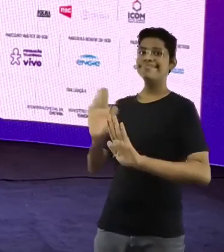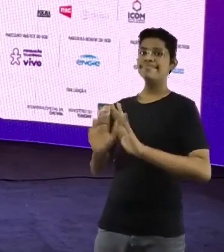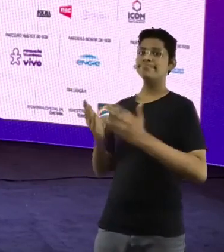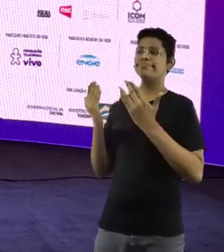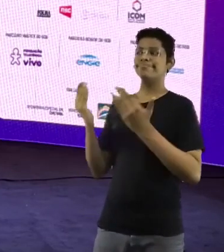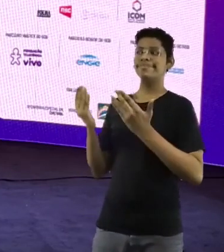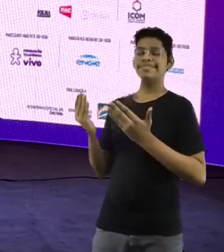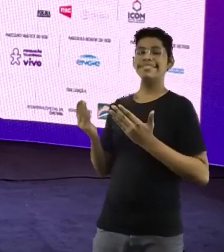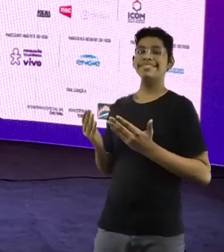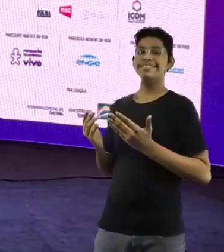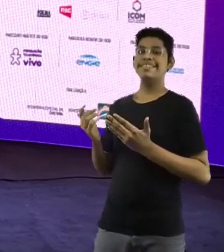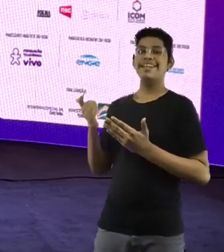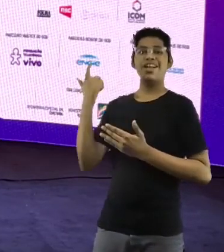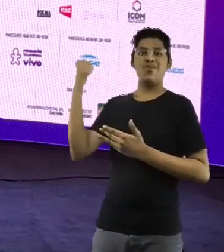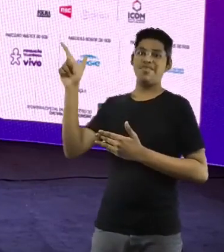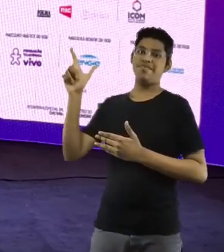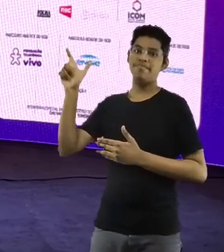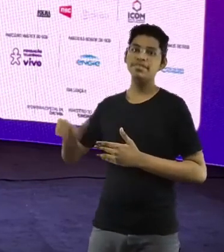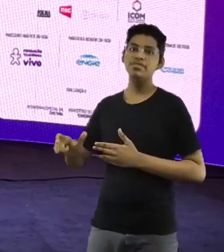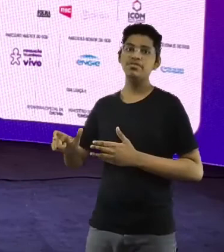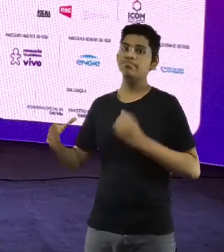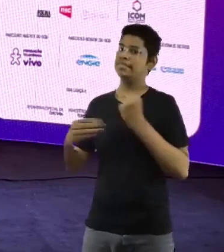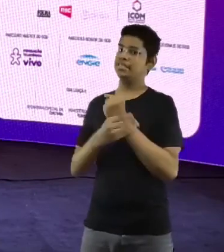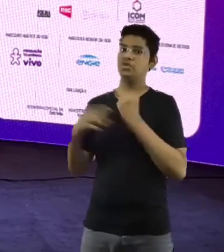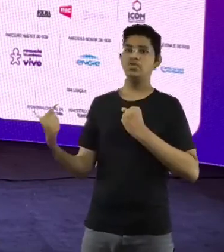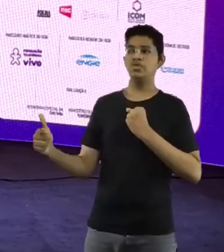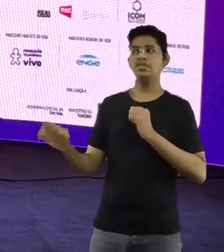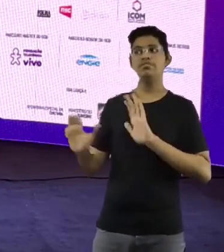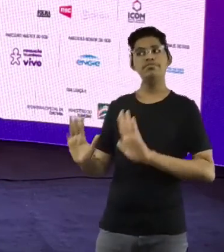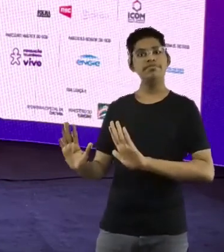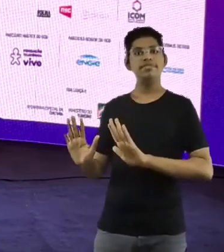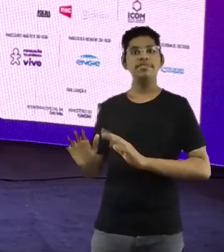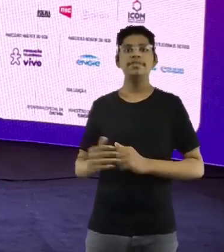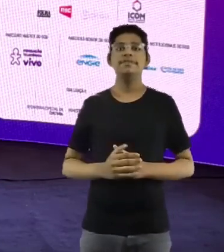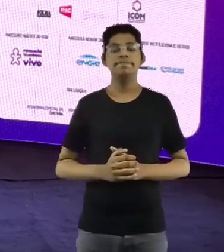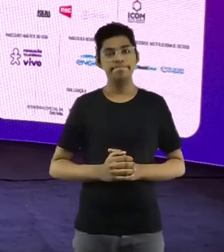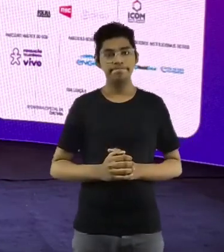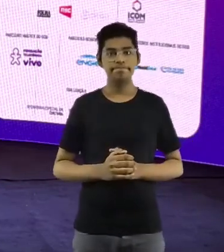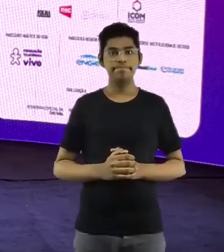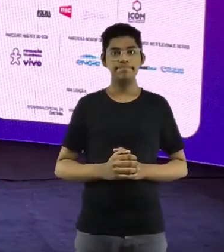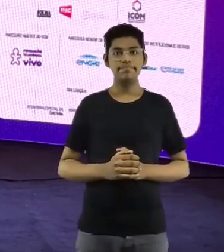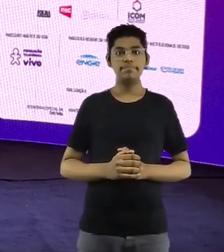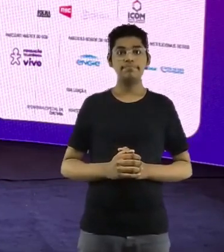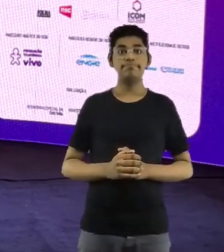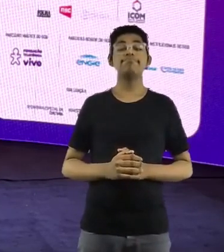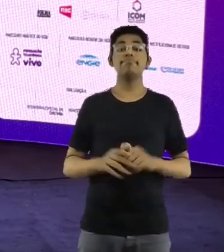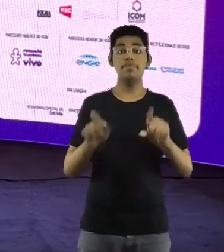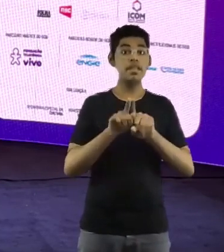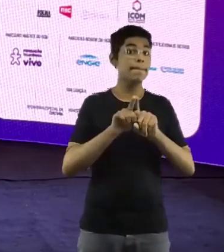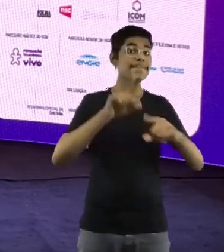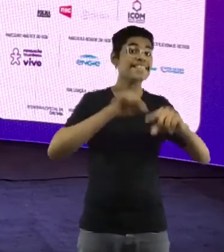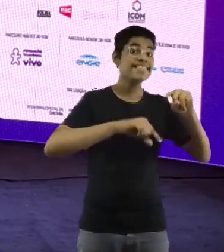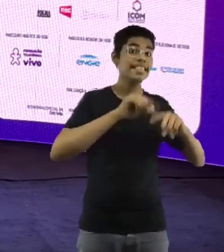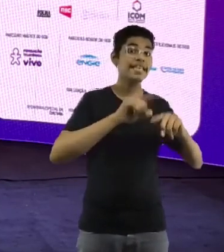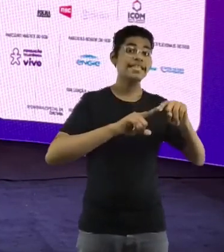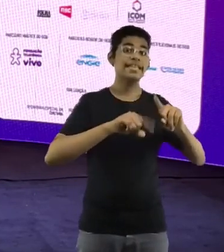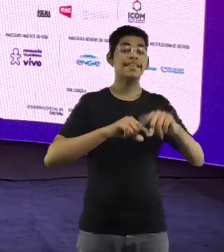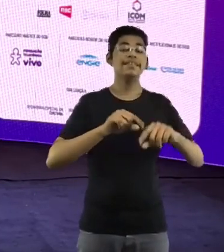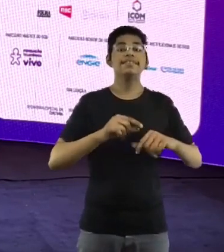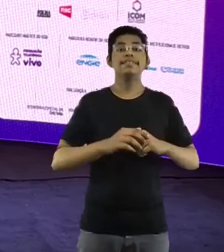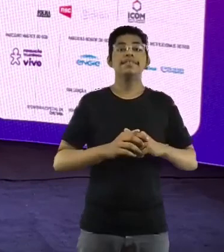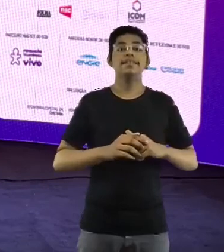acessando sua conta, certo? E aí, finalmente, tem uma outra técnica chamada biometria comportamental